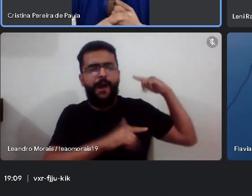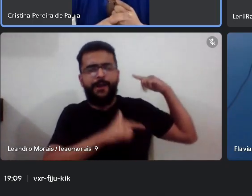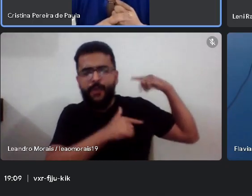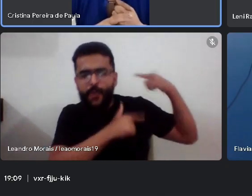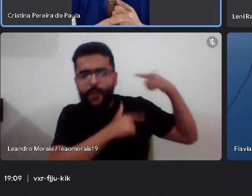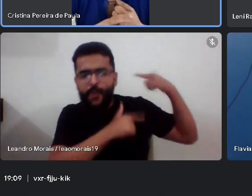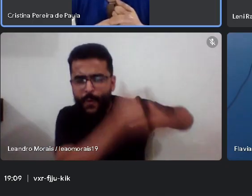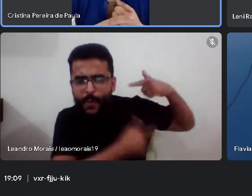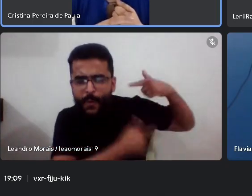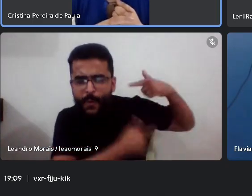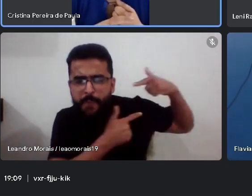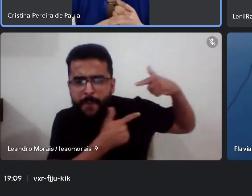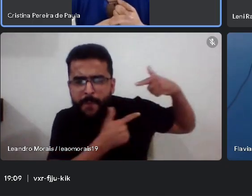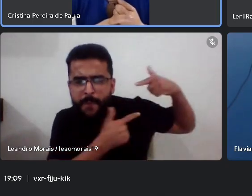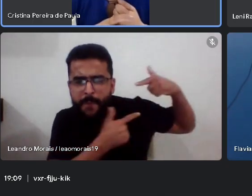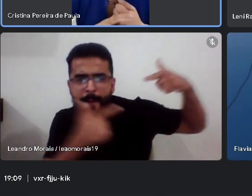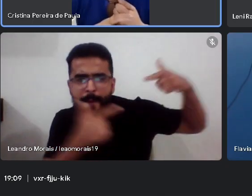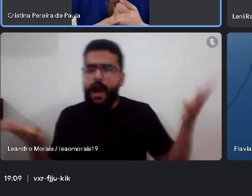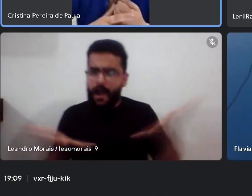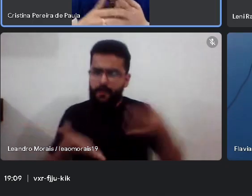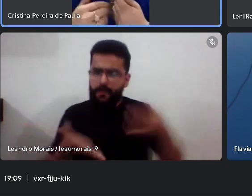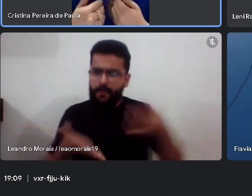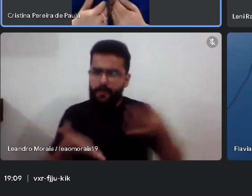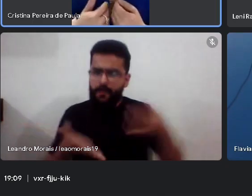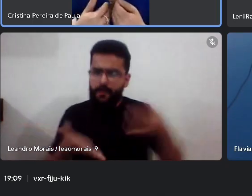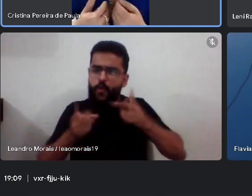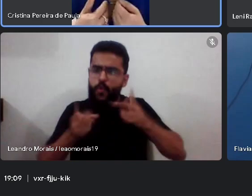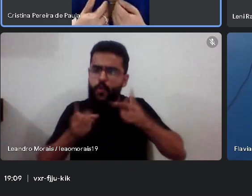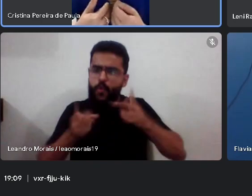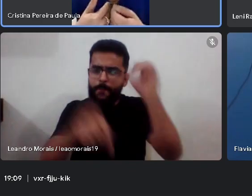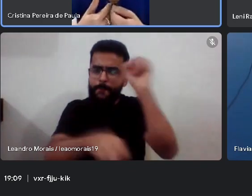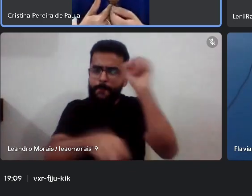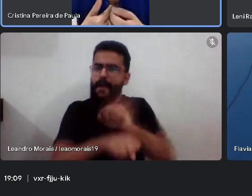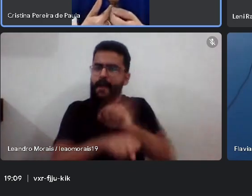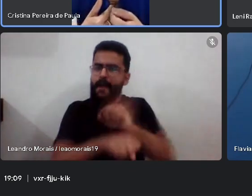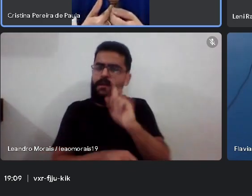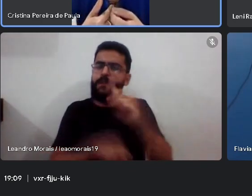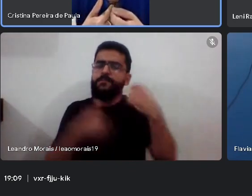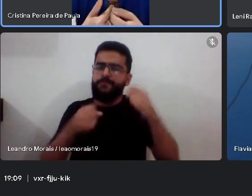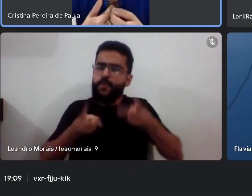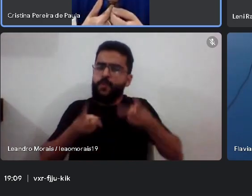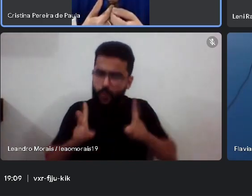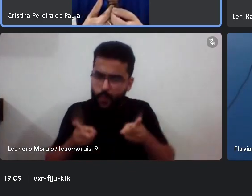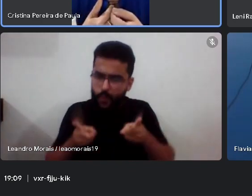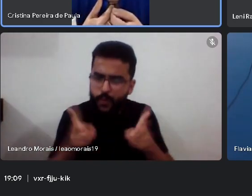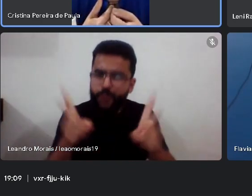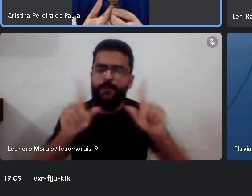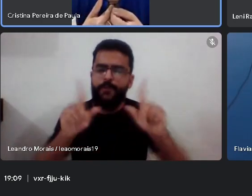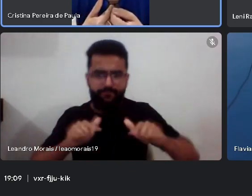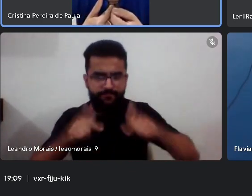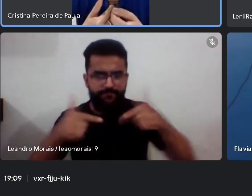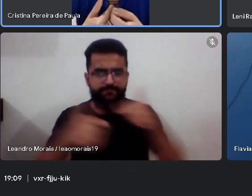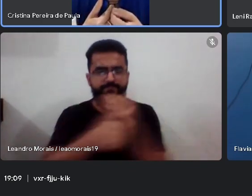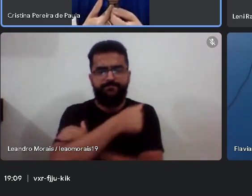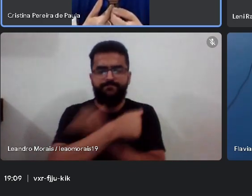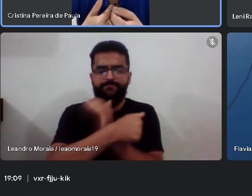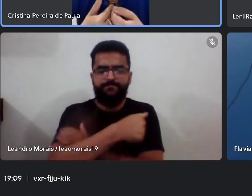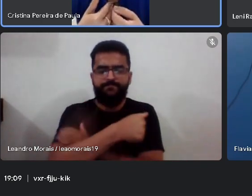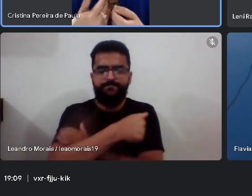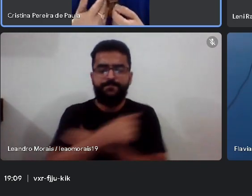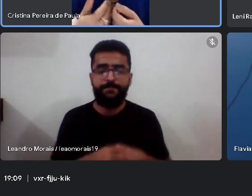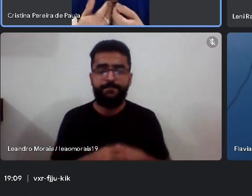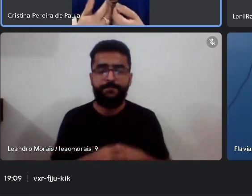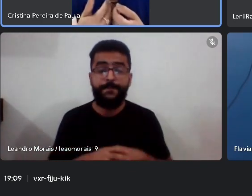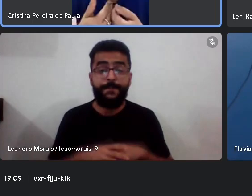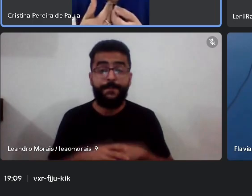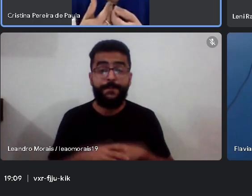E também, se nós formos analisar todo o cenário antes e hoje, nós podemos perceber a força dessa lei e